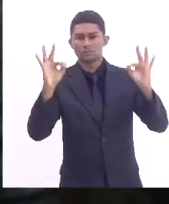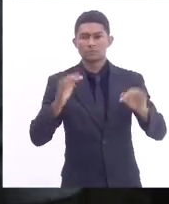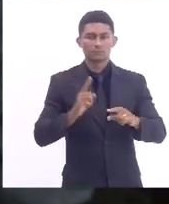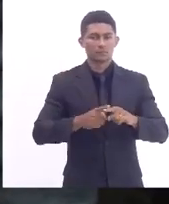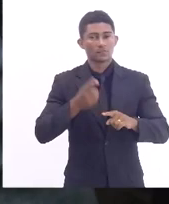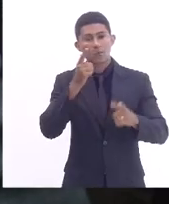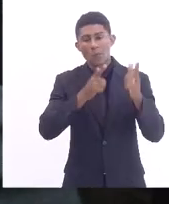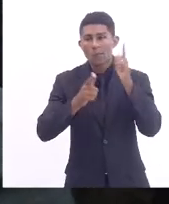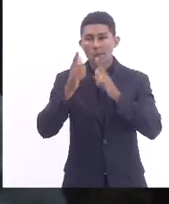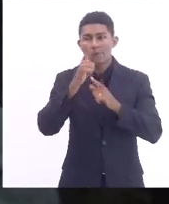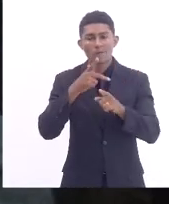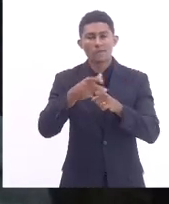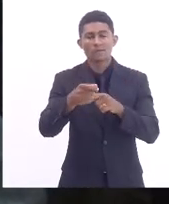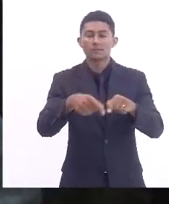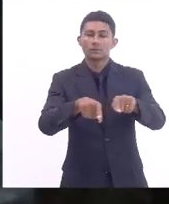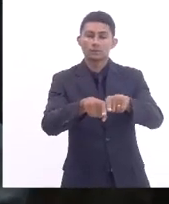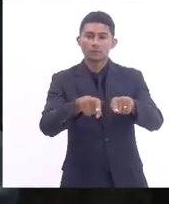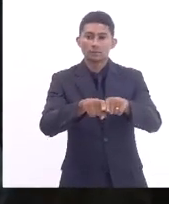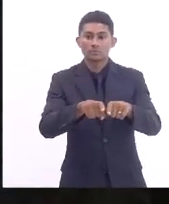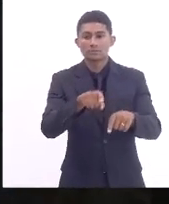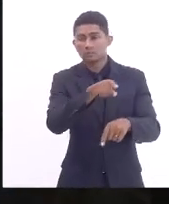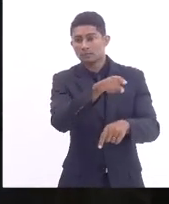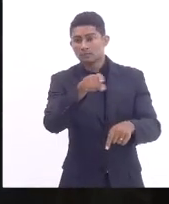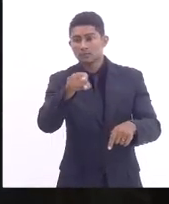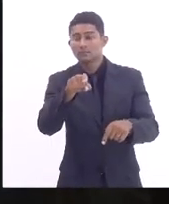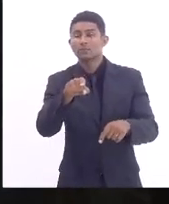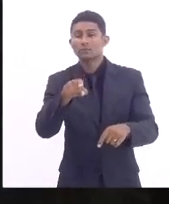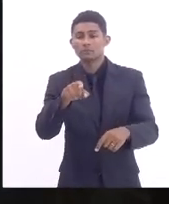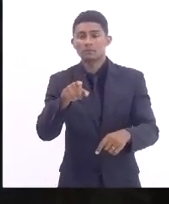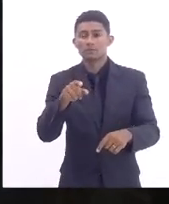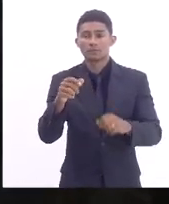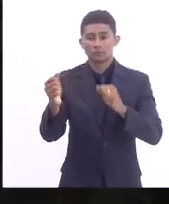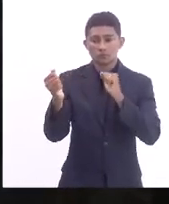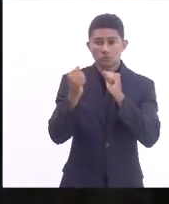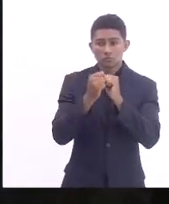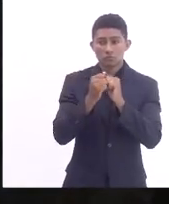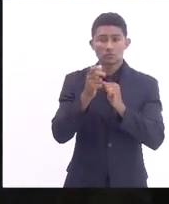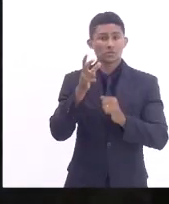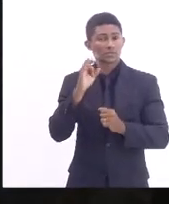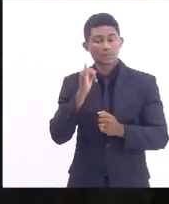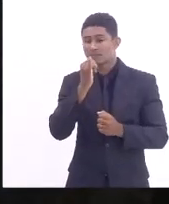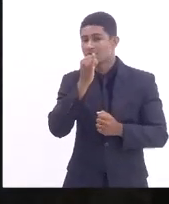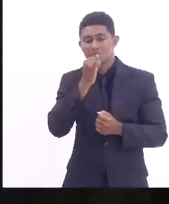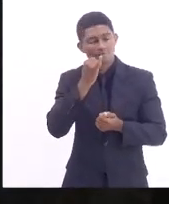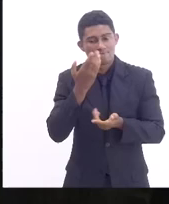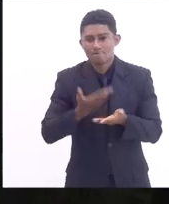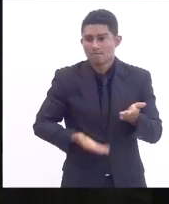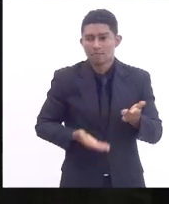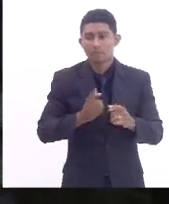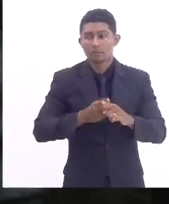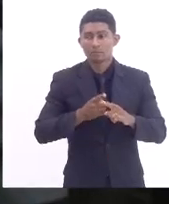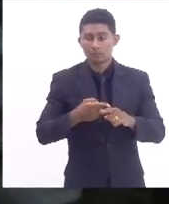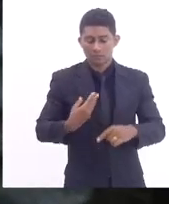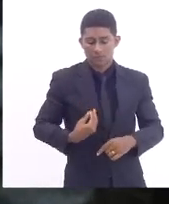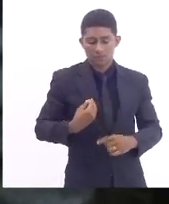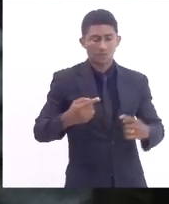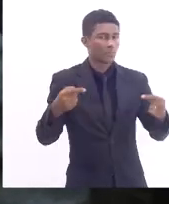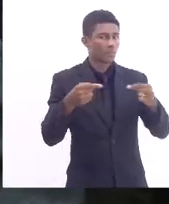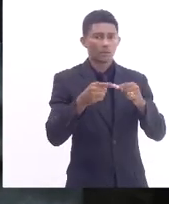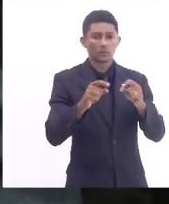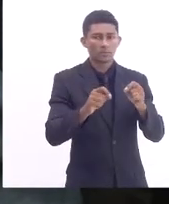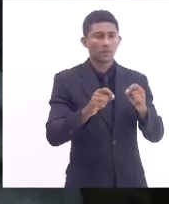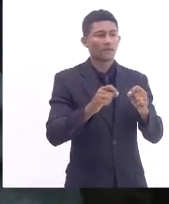venceu mas aqueles também que estariam do nosso lado se a gente tivesse perdido Porque a vida é feita de vitórias e